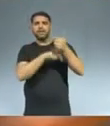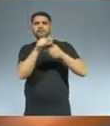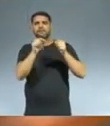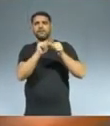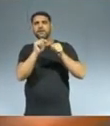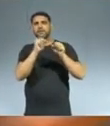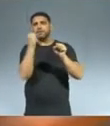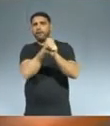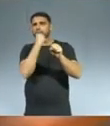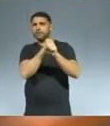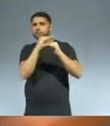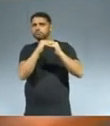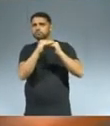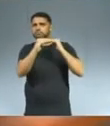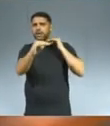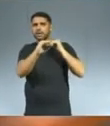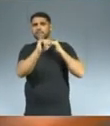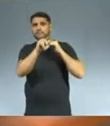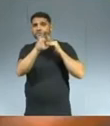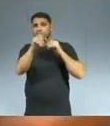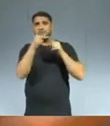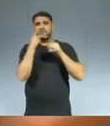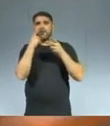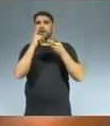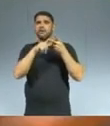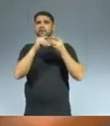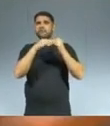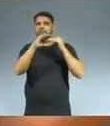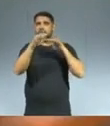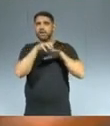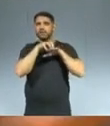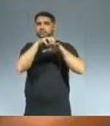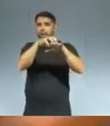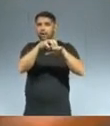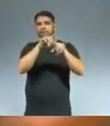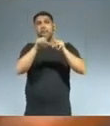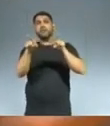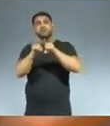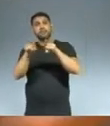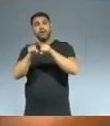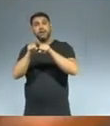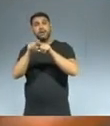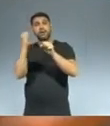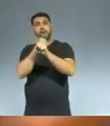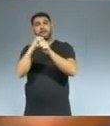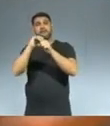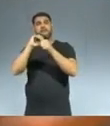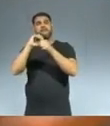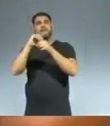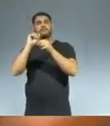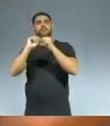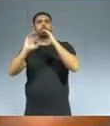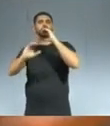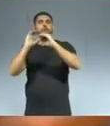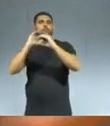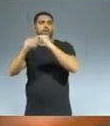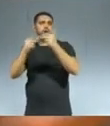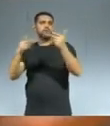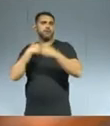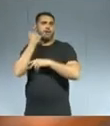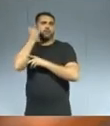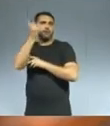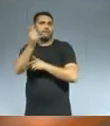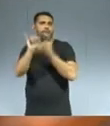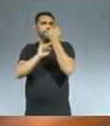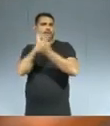projetar a infraestrutura e quando a gente fala infraestrutura fala em infraestrutura de transportes mas também em infraestrutura de comunicações e telecomunicações